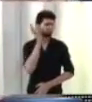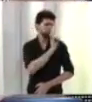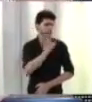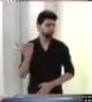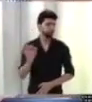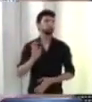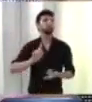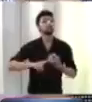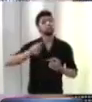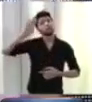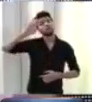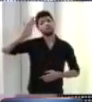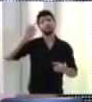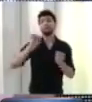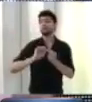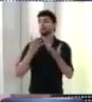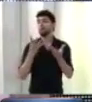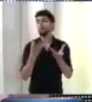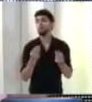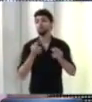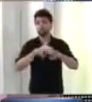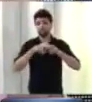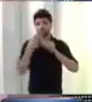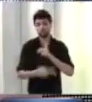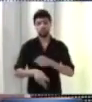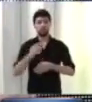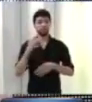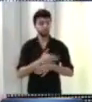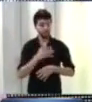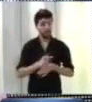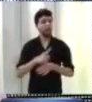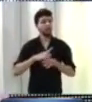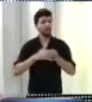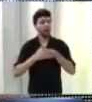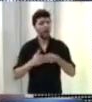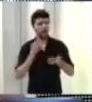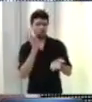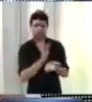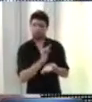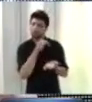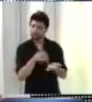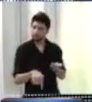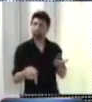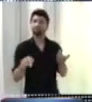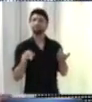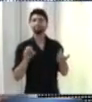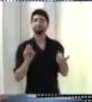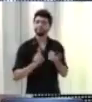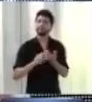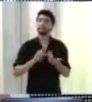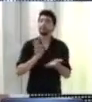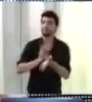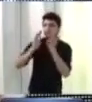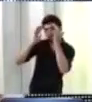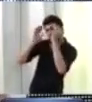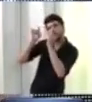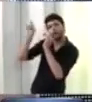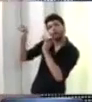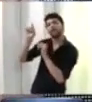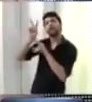e principalmente fazendo muito pela nossa cidade. Ele tem muito carinho por Teresina e Teresina deve muito a